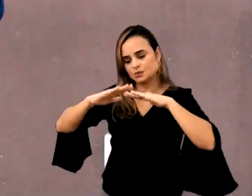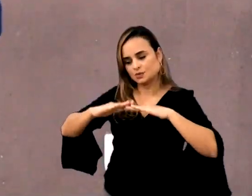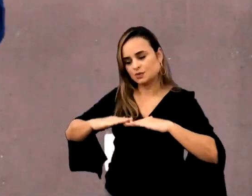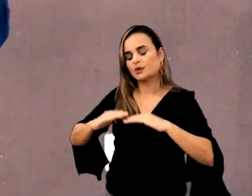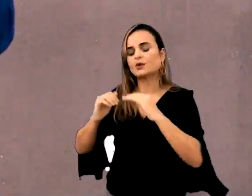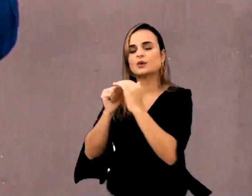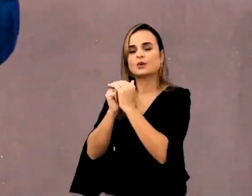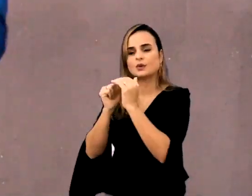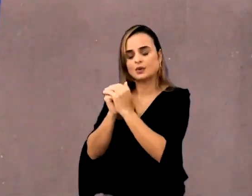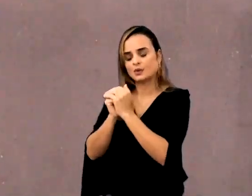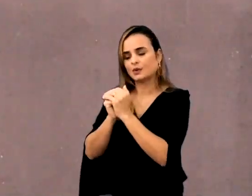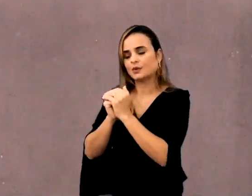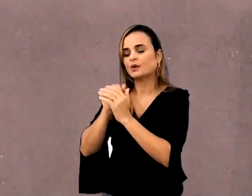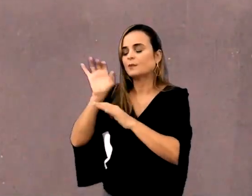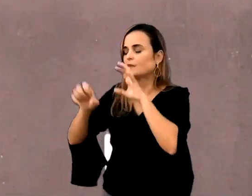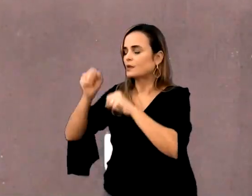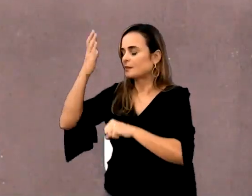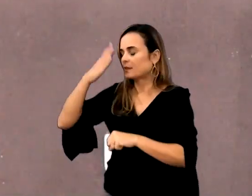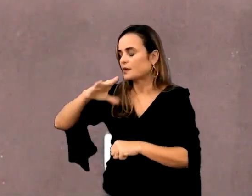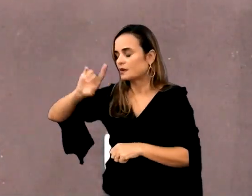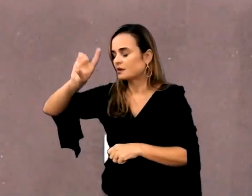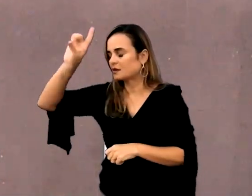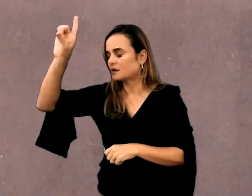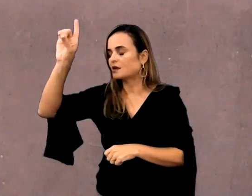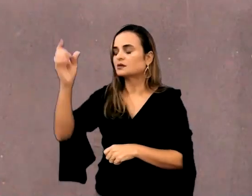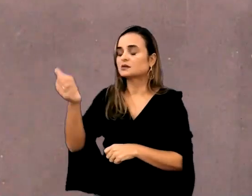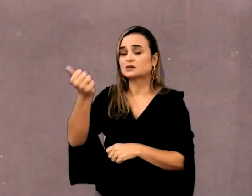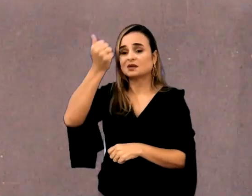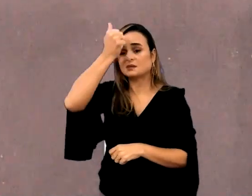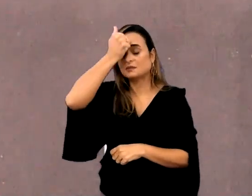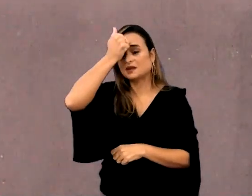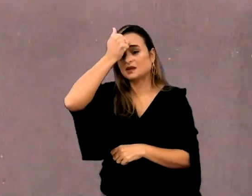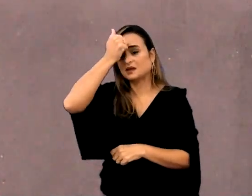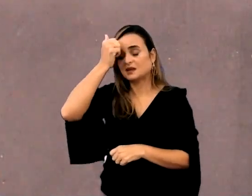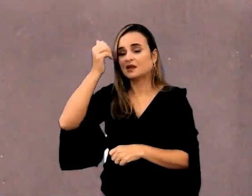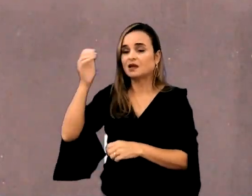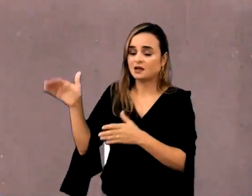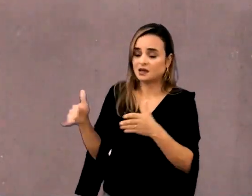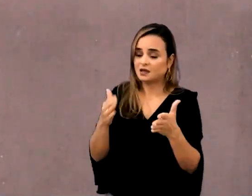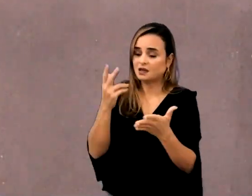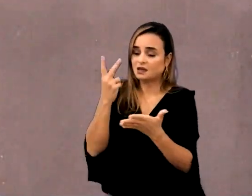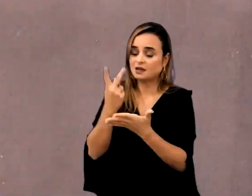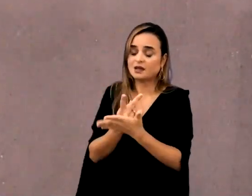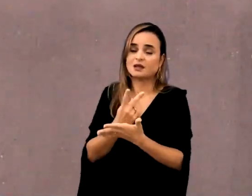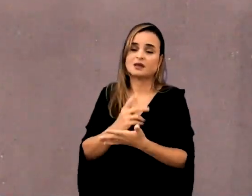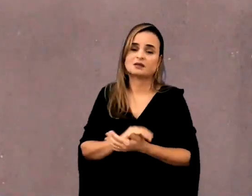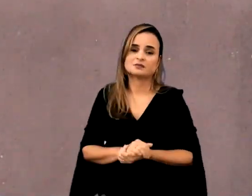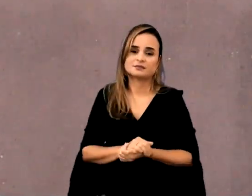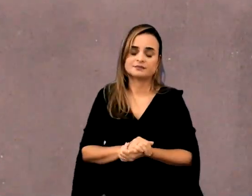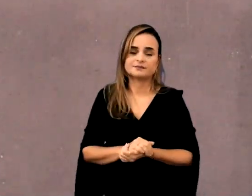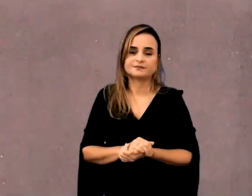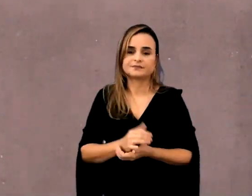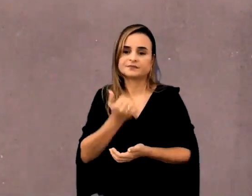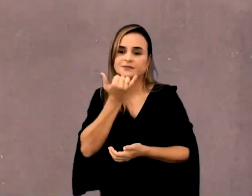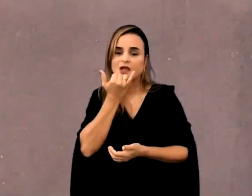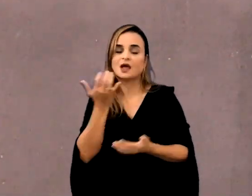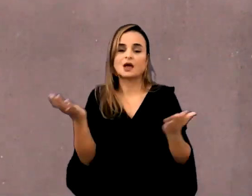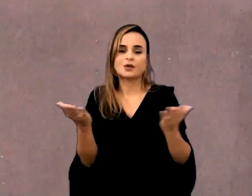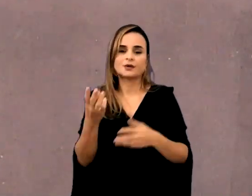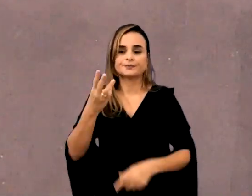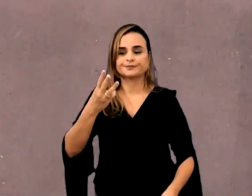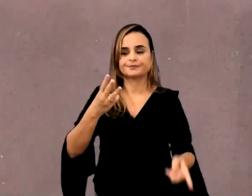orar, me buscar e se converter dos seus maus caminhos. Aí agora vem para o terceiro ponto.